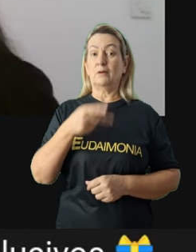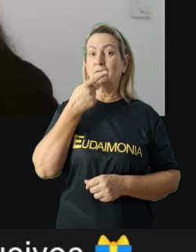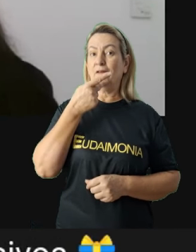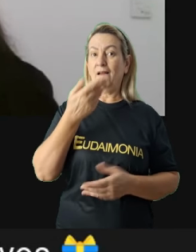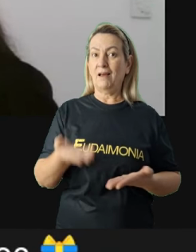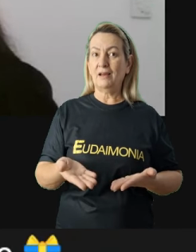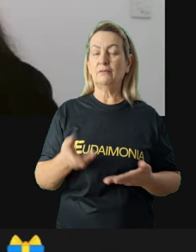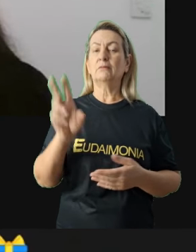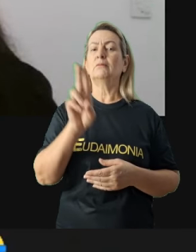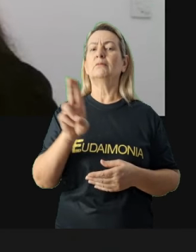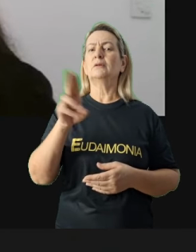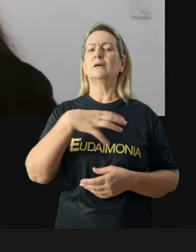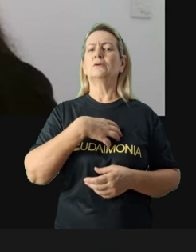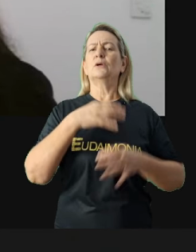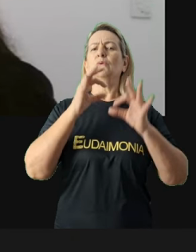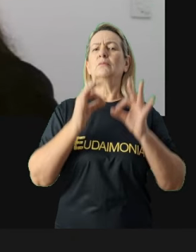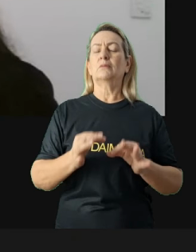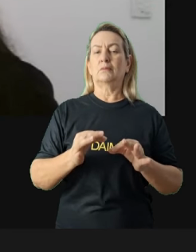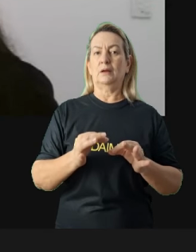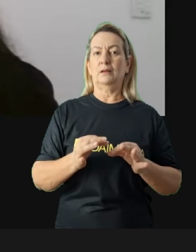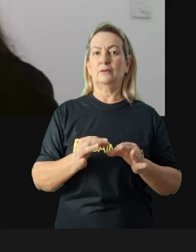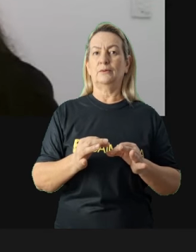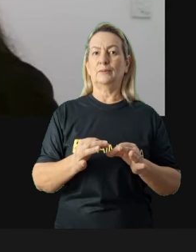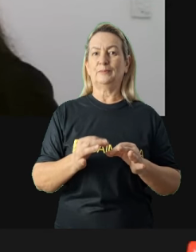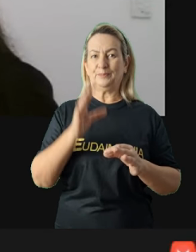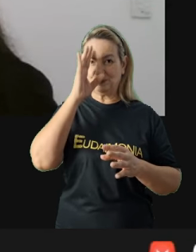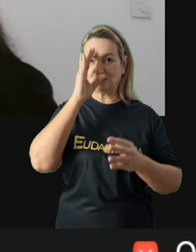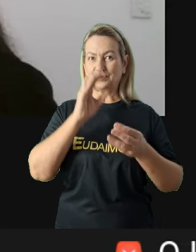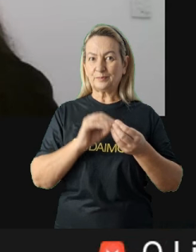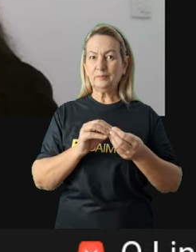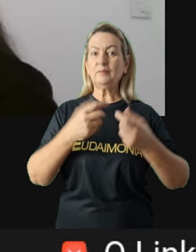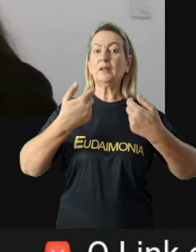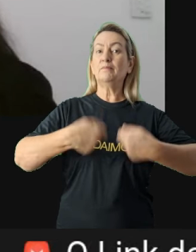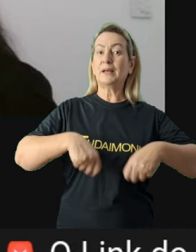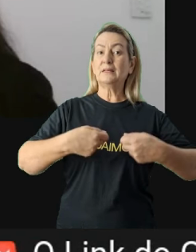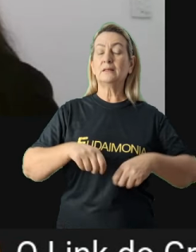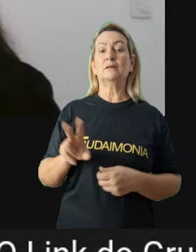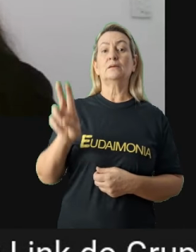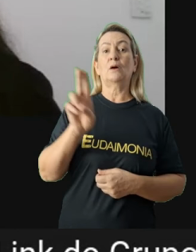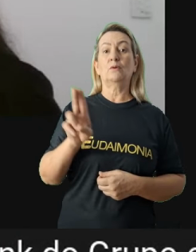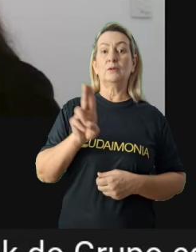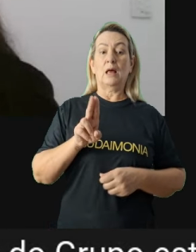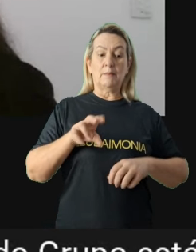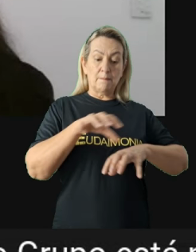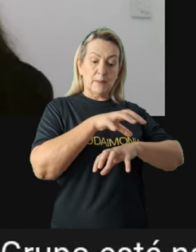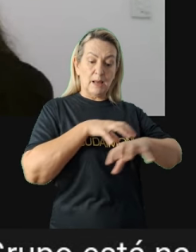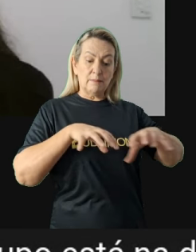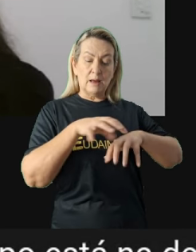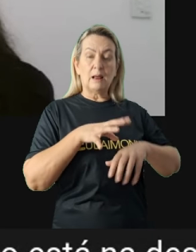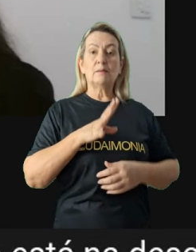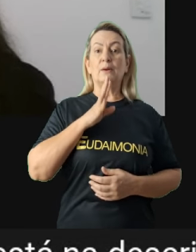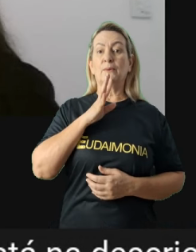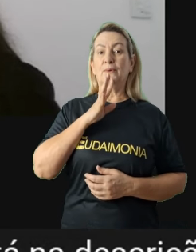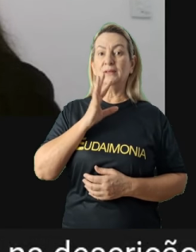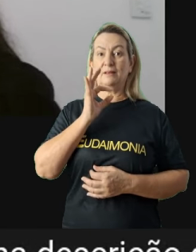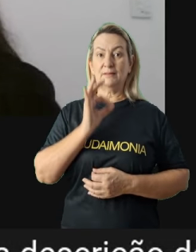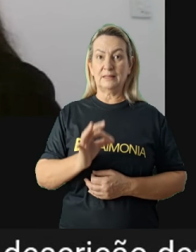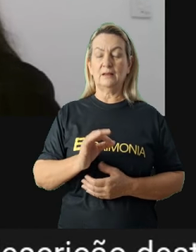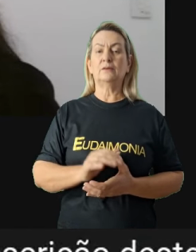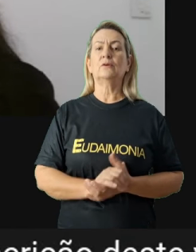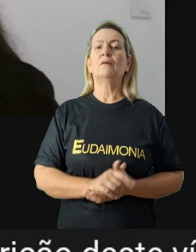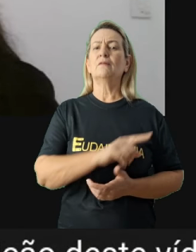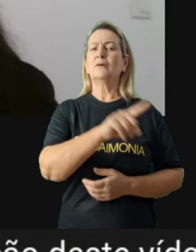professora Andréia também já colocou, de utilizar da maneira correta para o professor. A Rosinda falou também que eu tenho que usar para poder